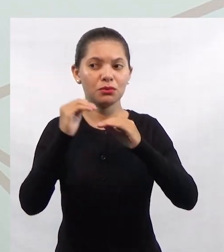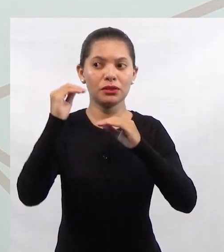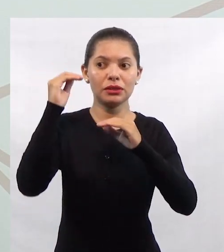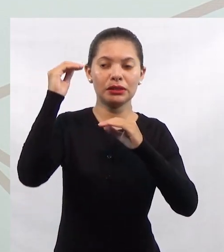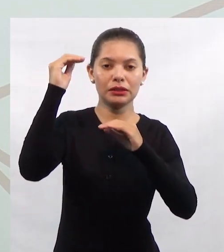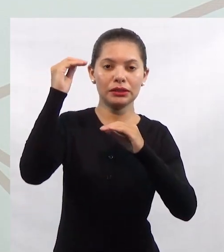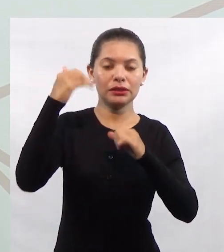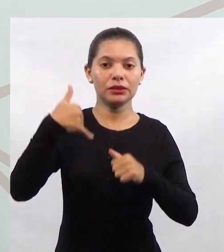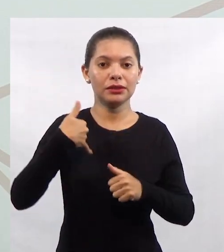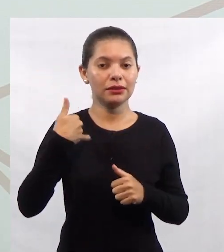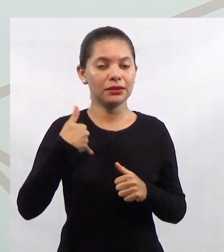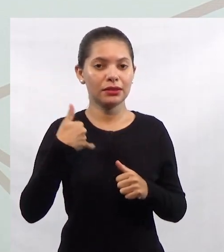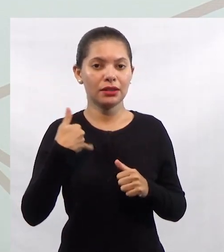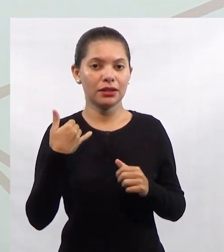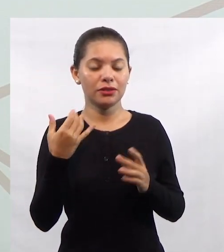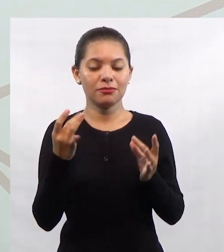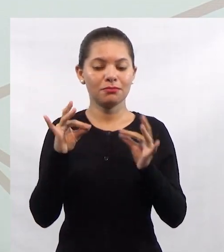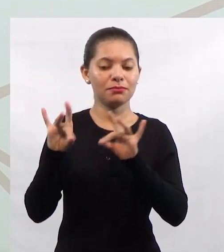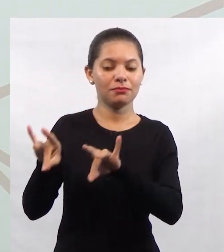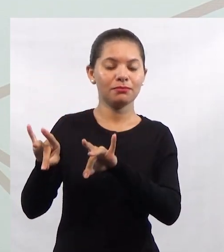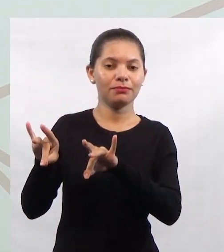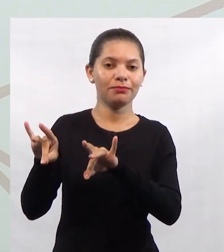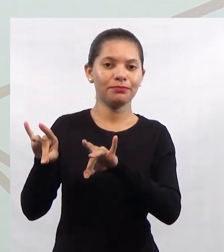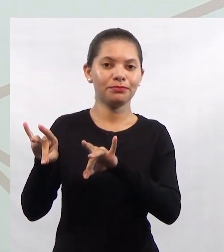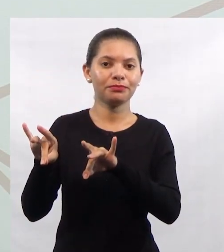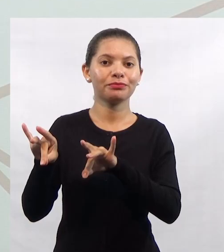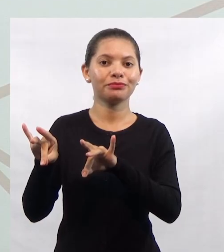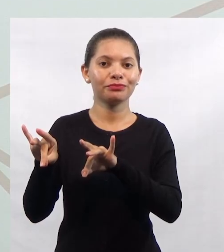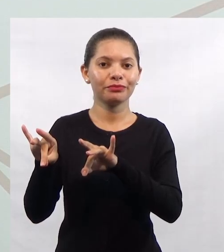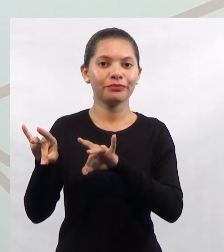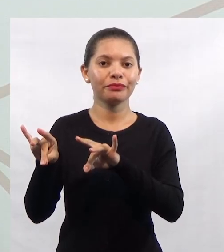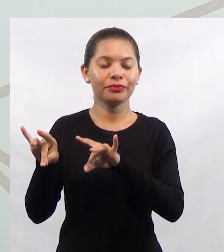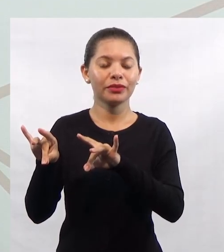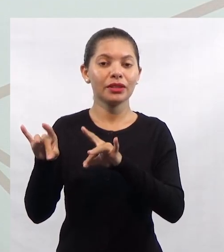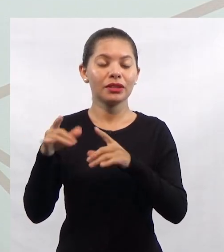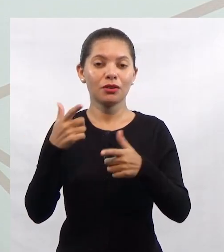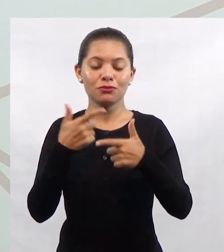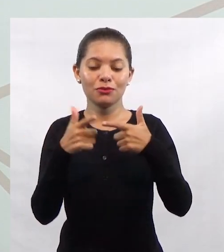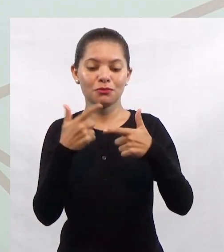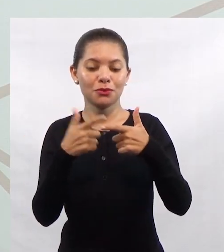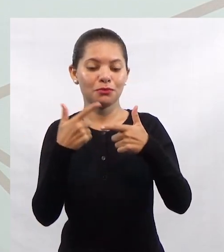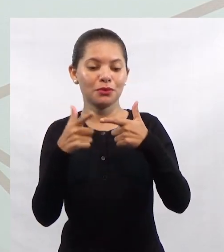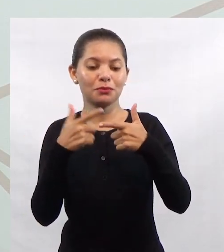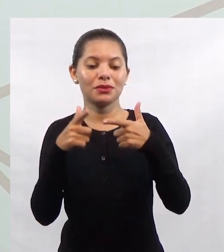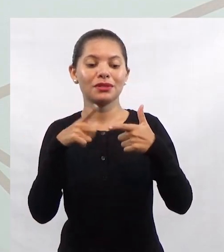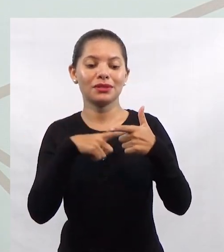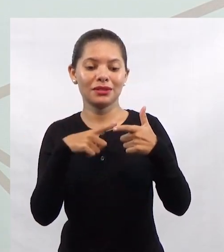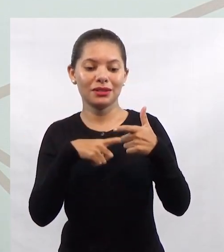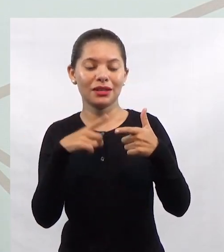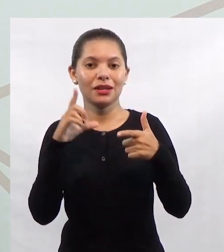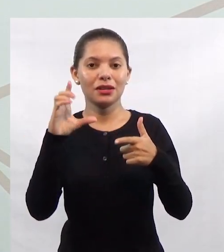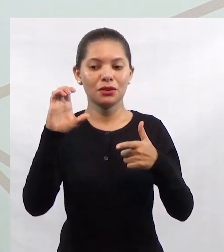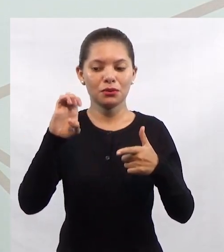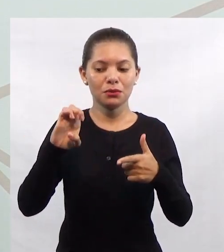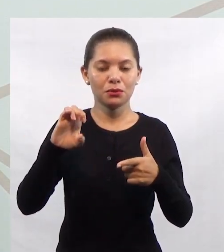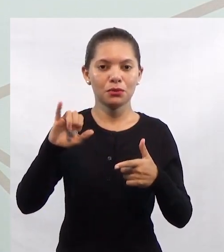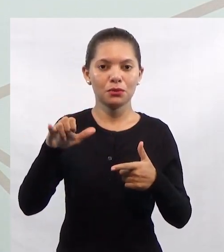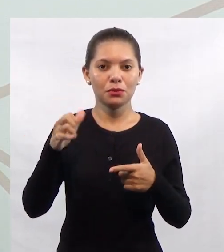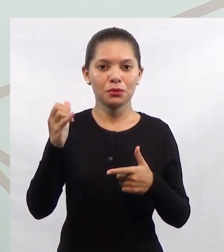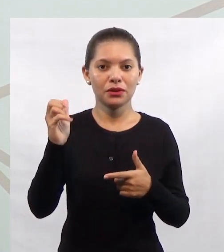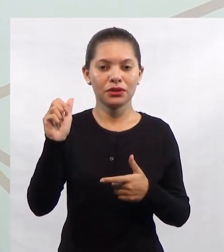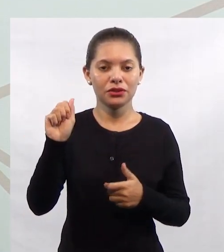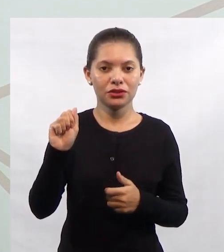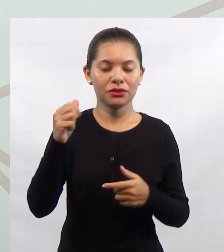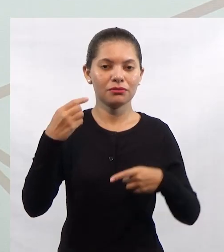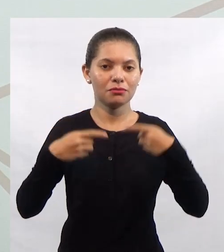de defasagem, idade e série e de abandono, que são as causas que levam a gente ainda ter educação de